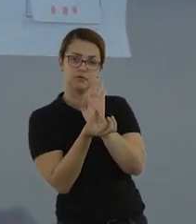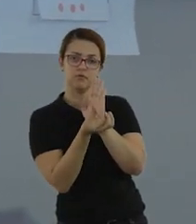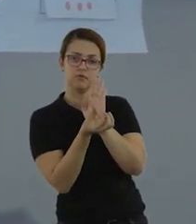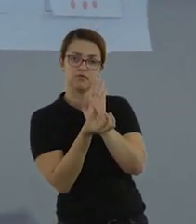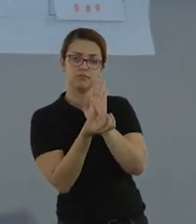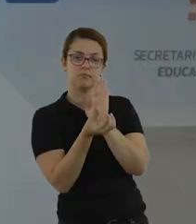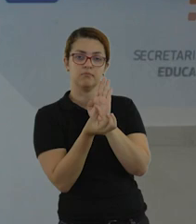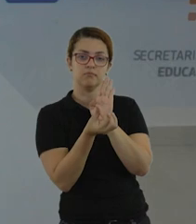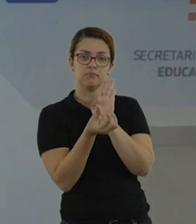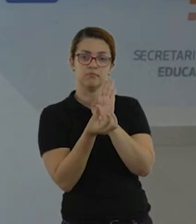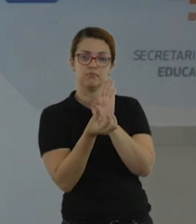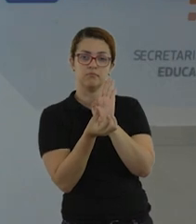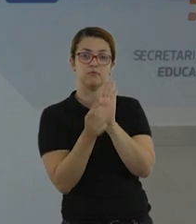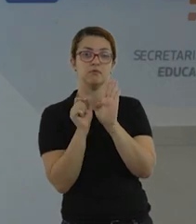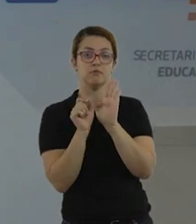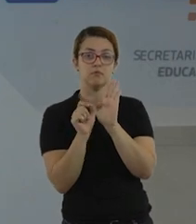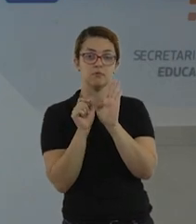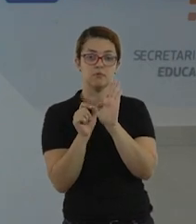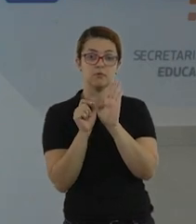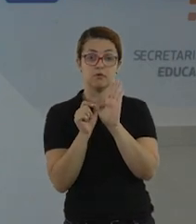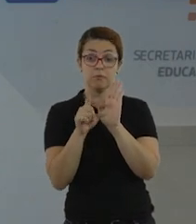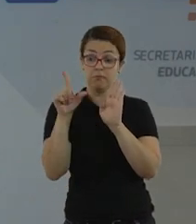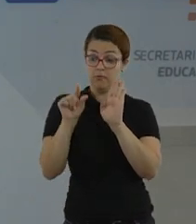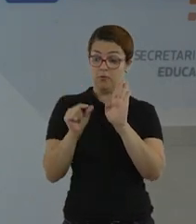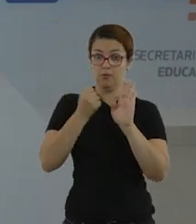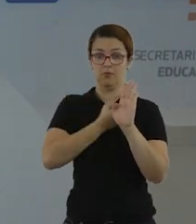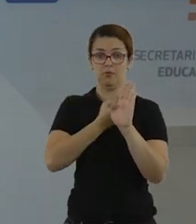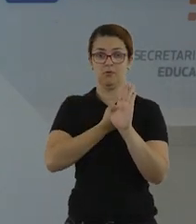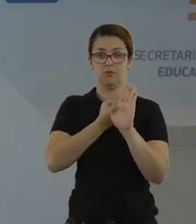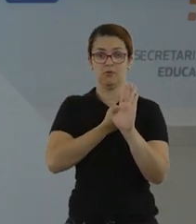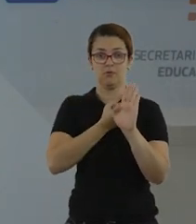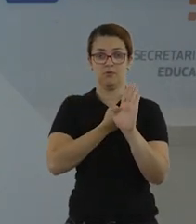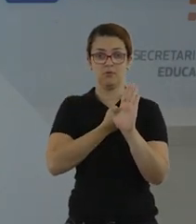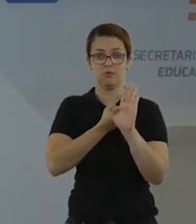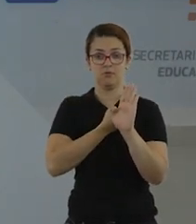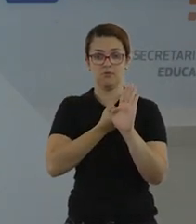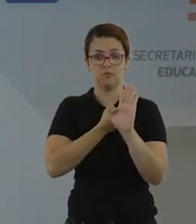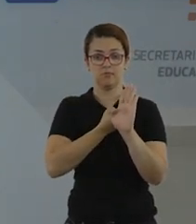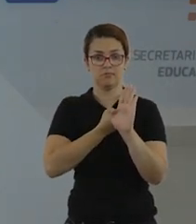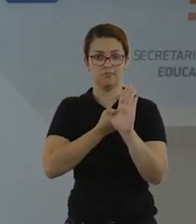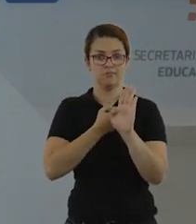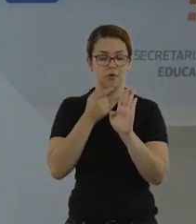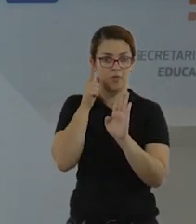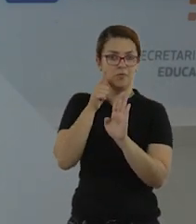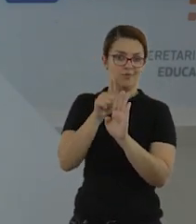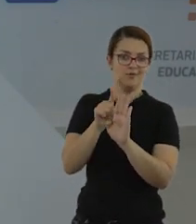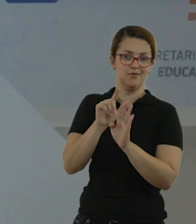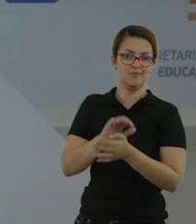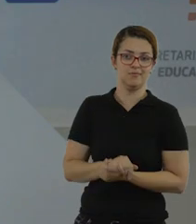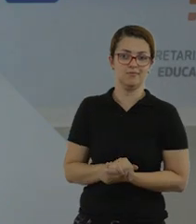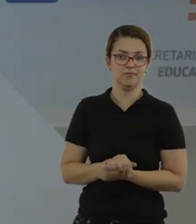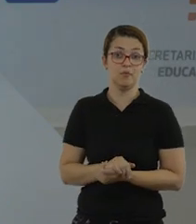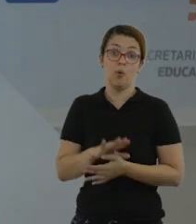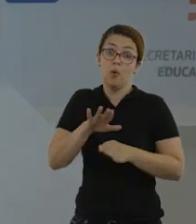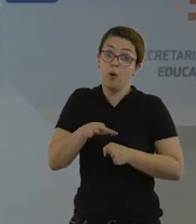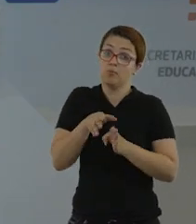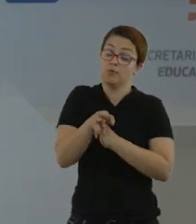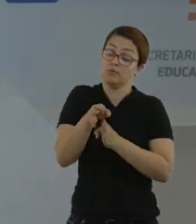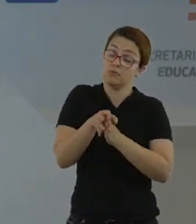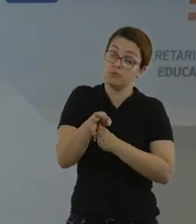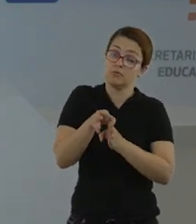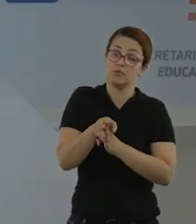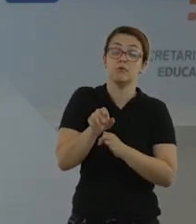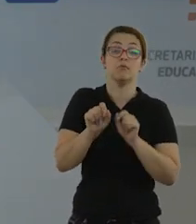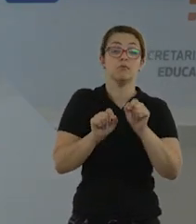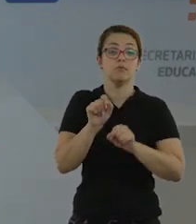130.946. Assim, eu formei o menor número. Então, eu ganhei essa batalha. Galerinha, uma sugestão aí